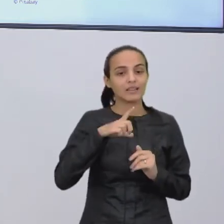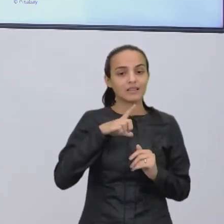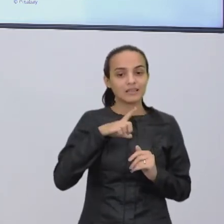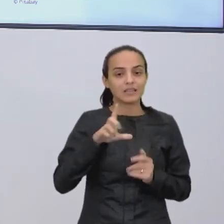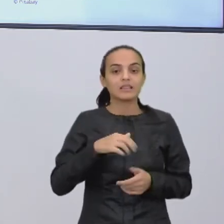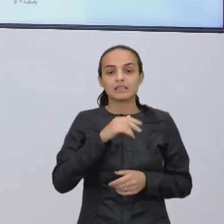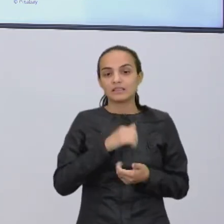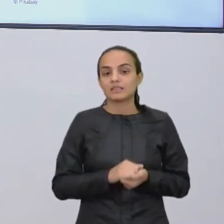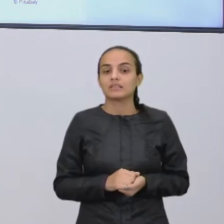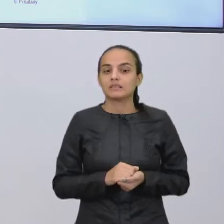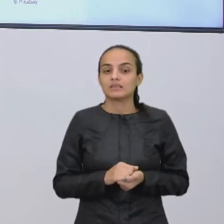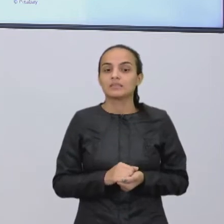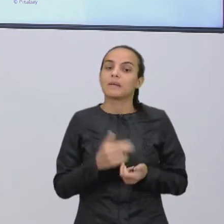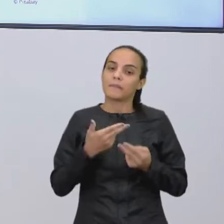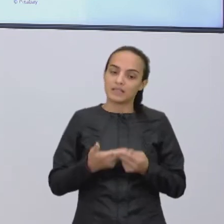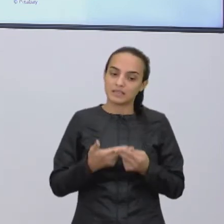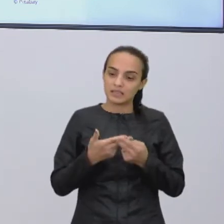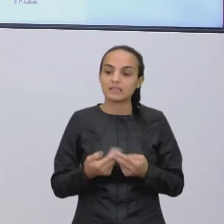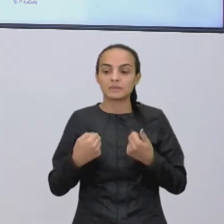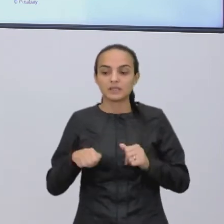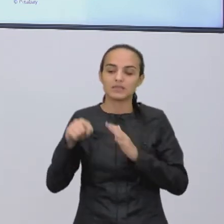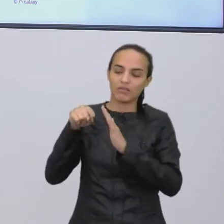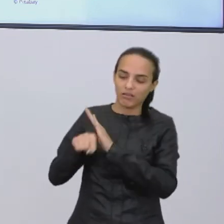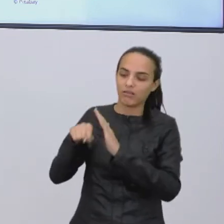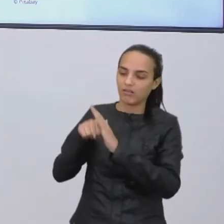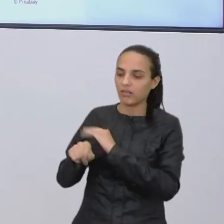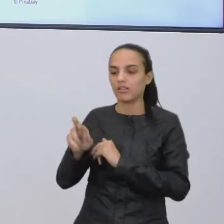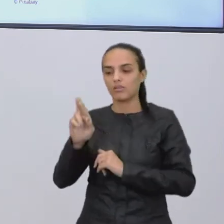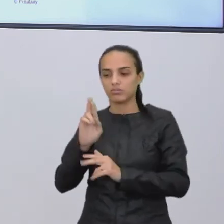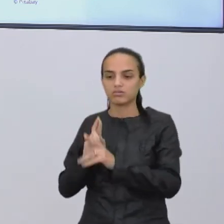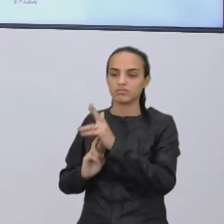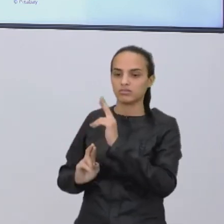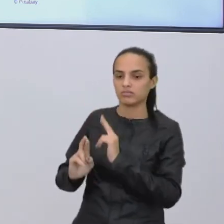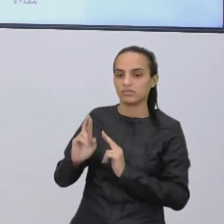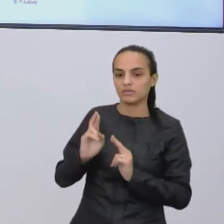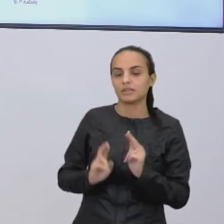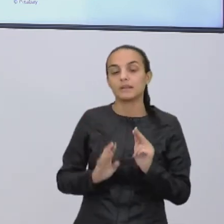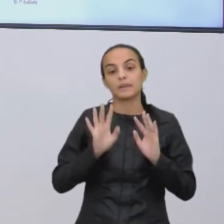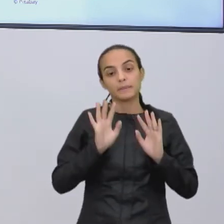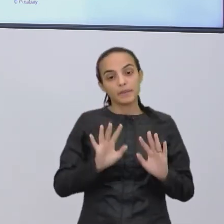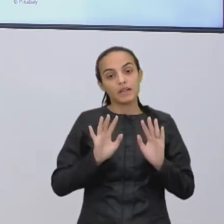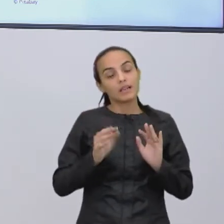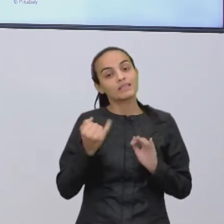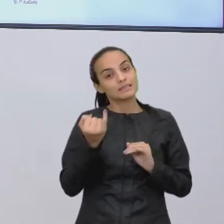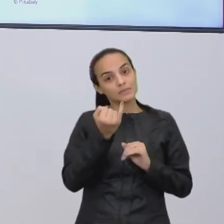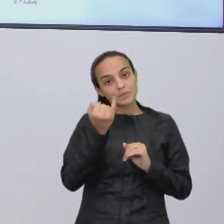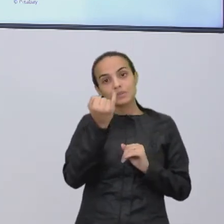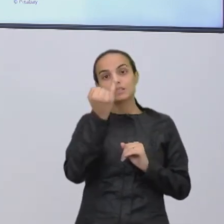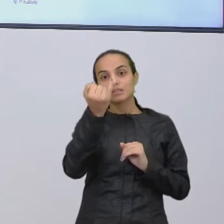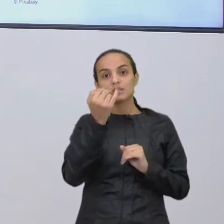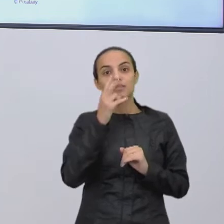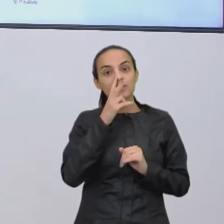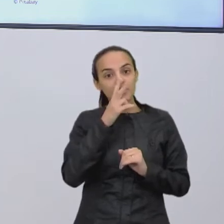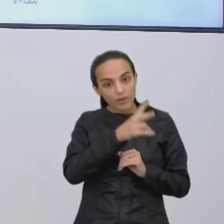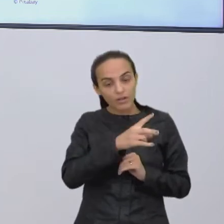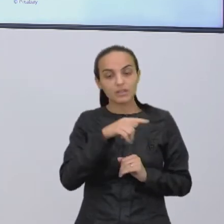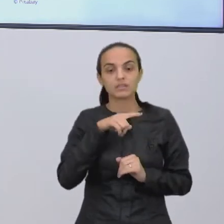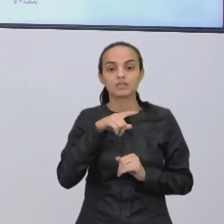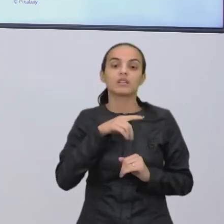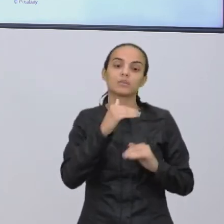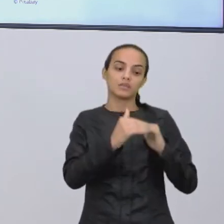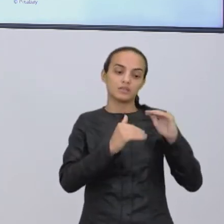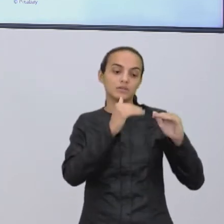pessoas tinham que ter um pouquinho de paciência para responder, mas assim, são extremamente importantes, repito, para o desenvolvimento